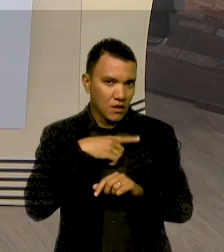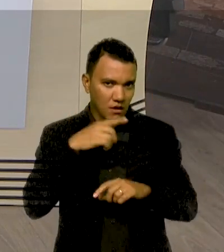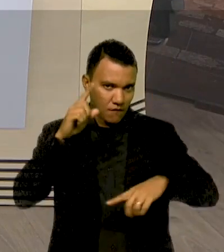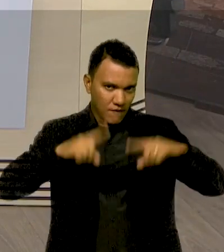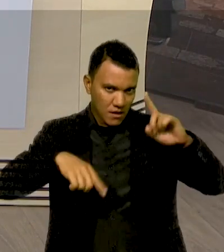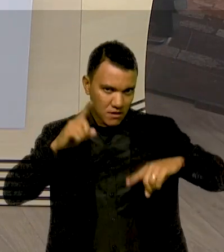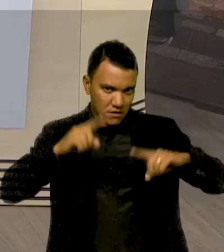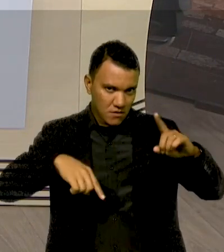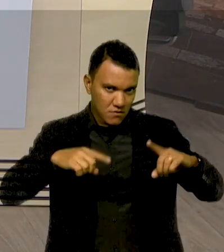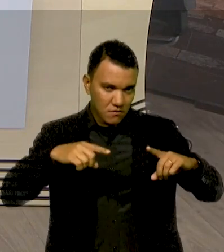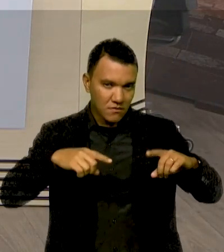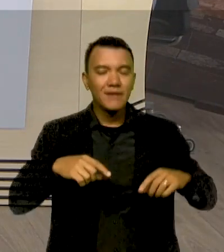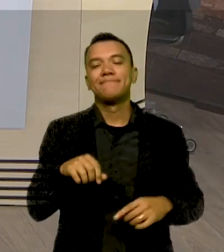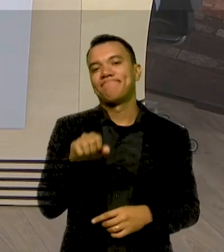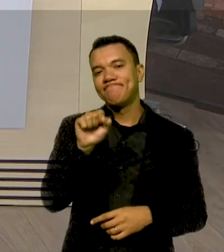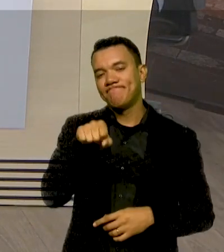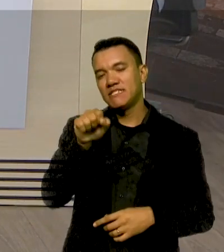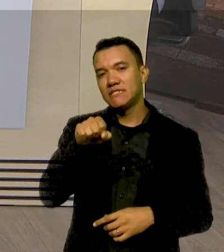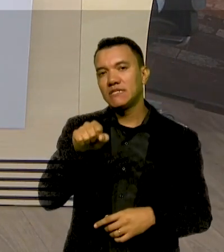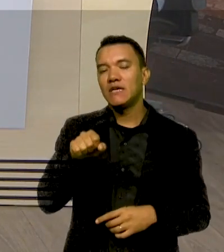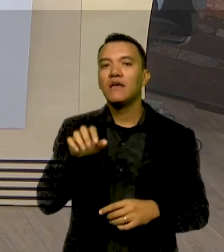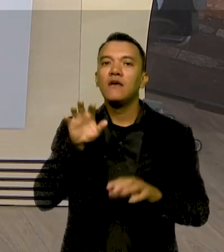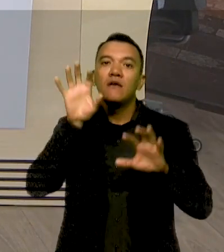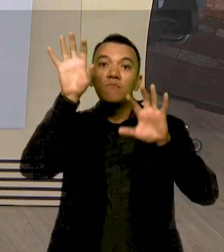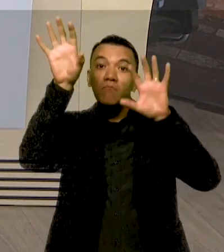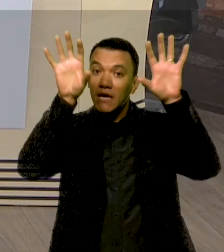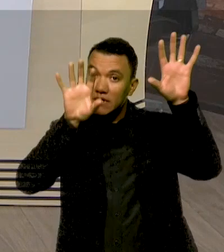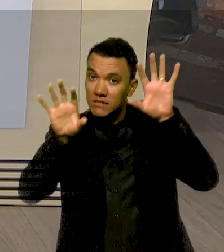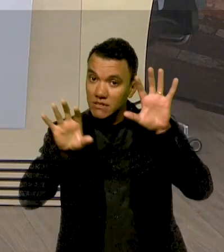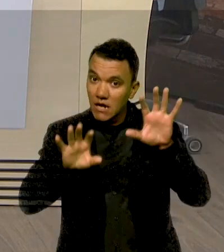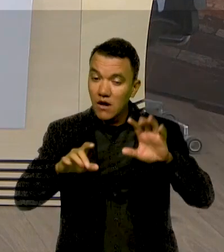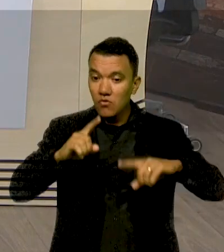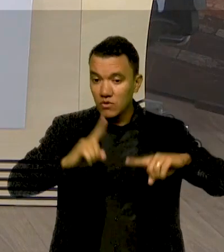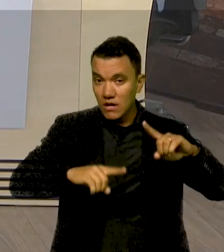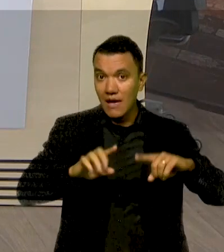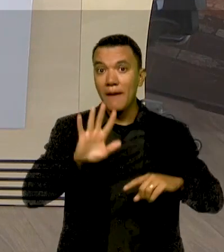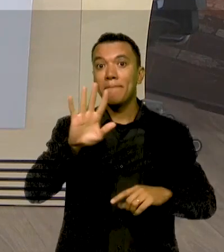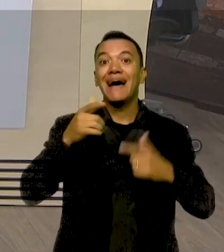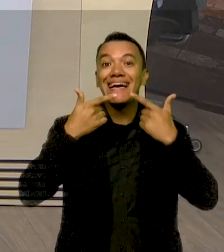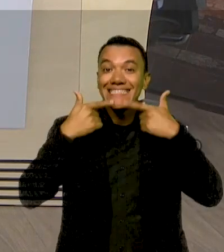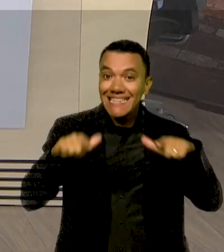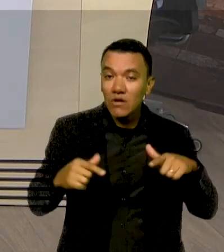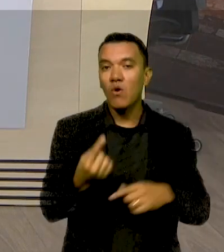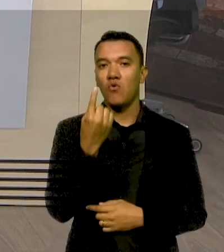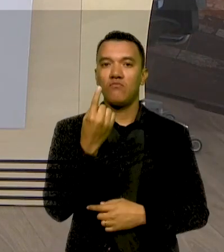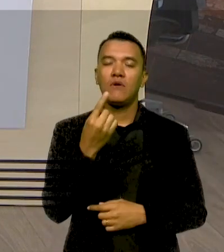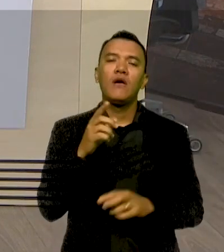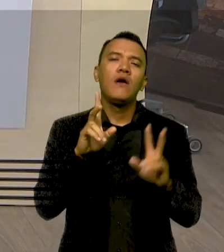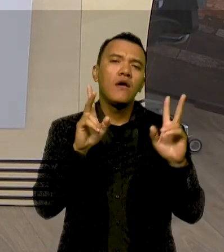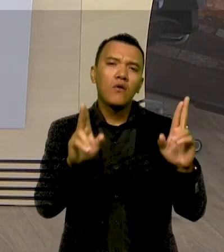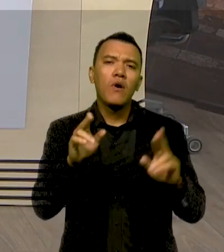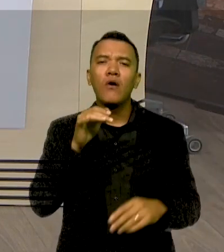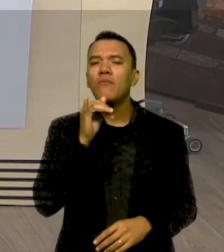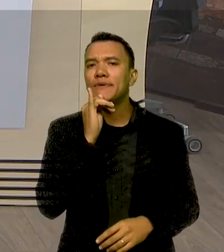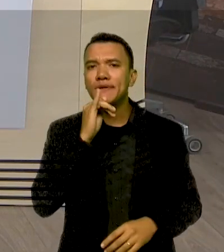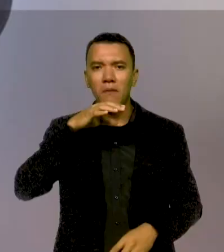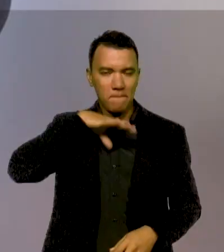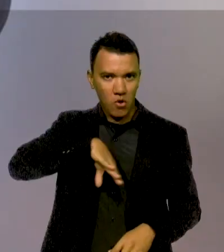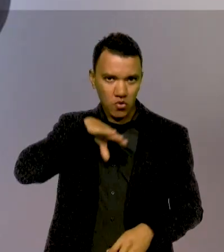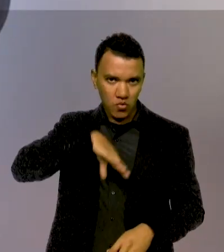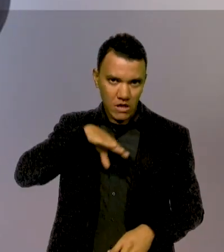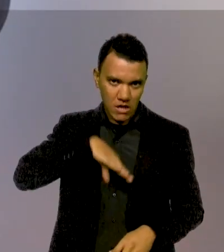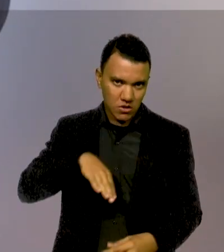né? Existem as variações regionais, mas a língua é única. Como a língua portuguesa. A língua portuguesa é a